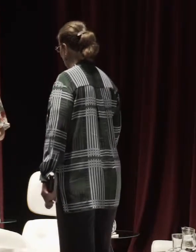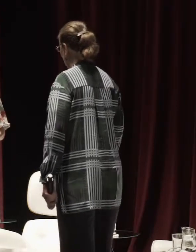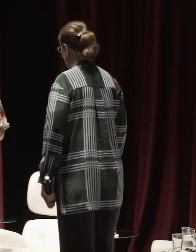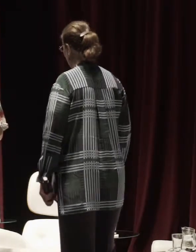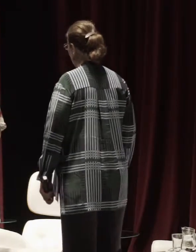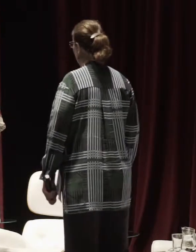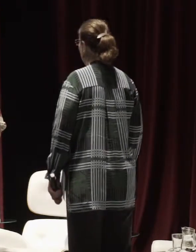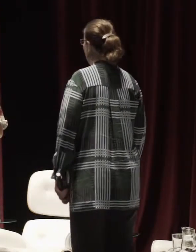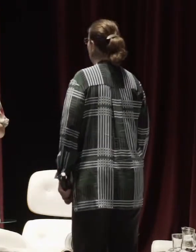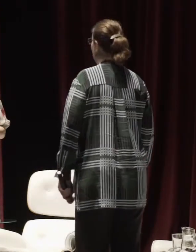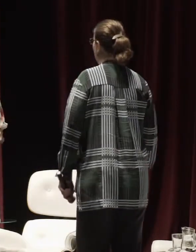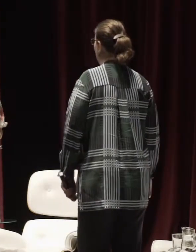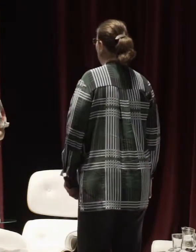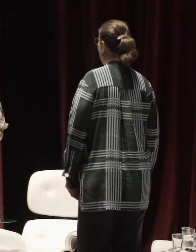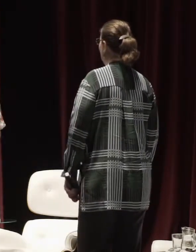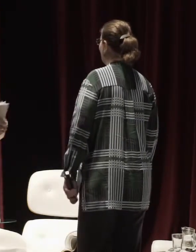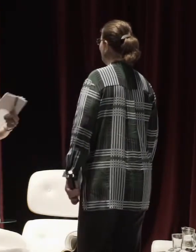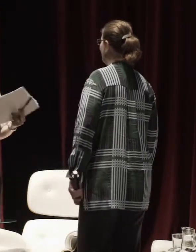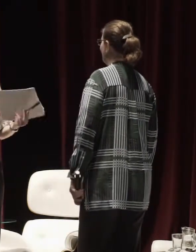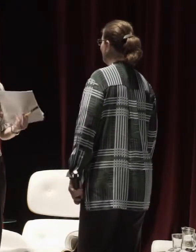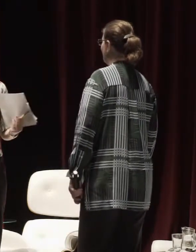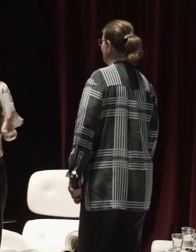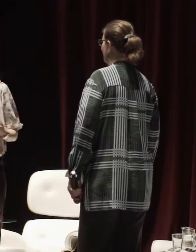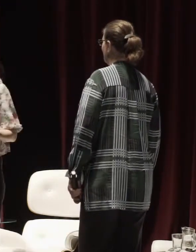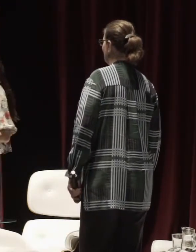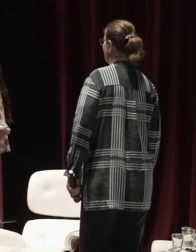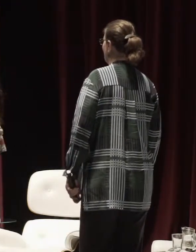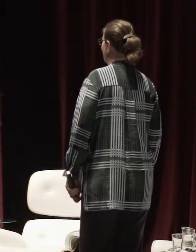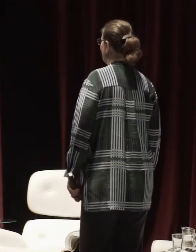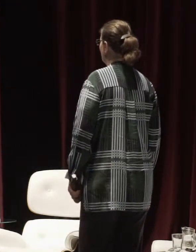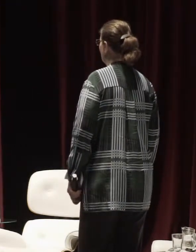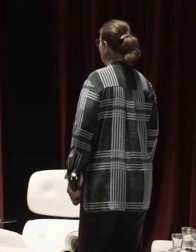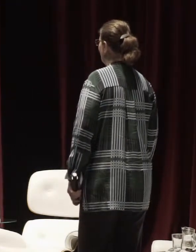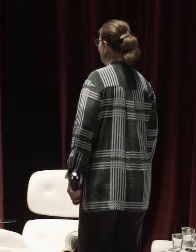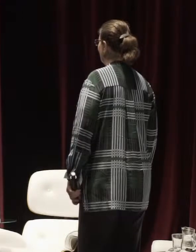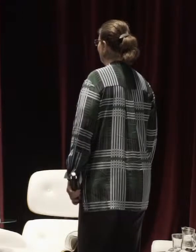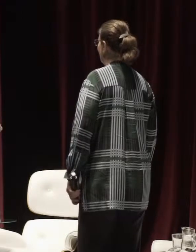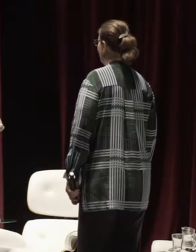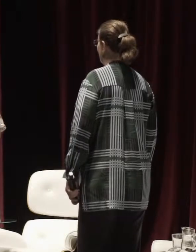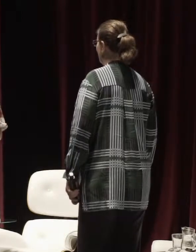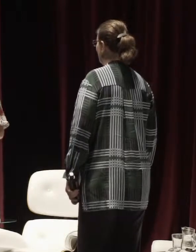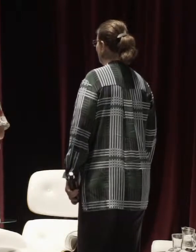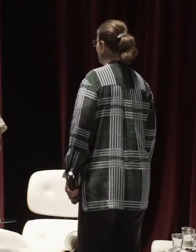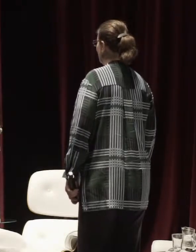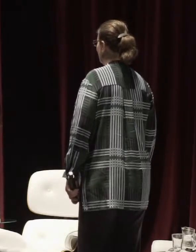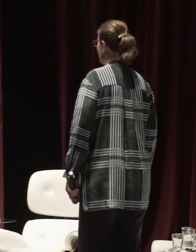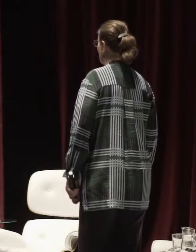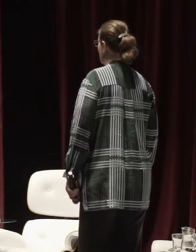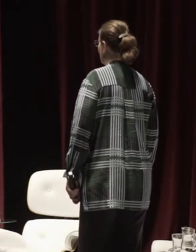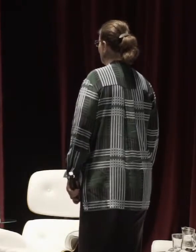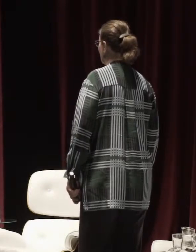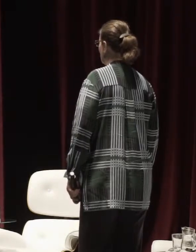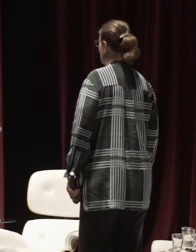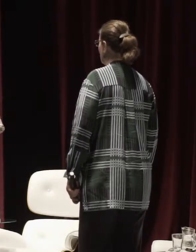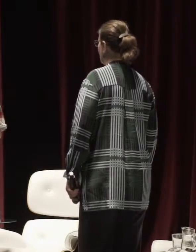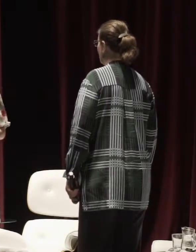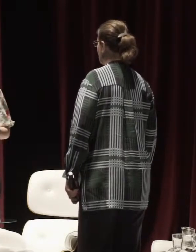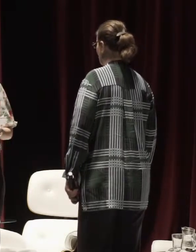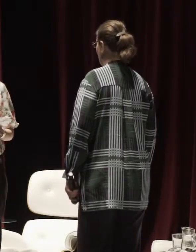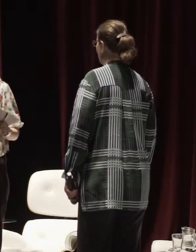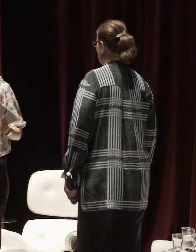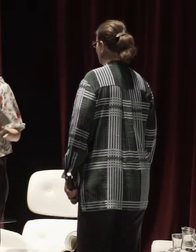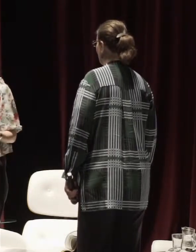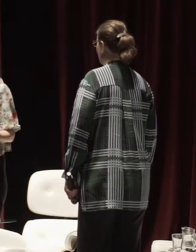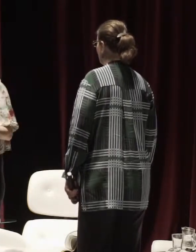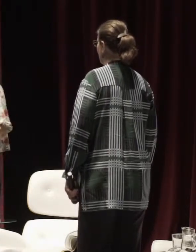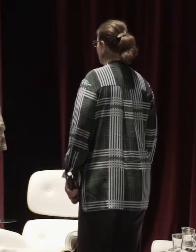93, né? Então não é que ele estava ali no meio dessas discussões da internet, da televisão. Então acho que tem um tanto de atualidade